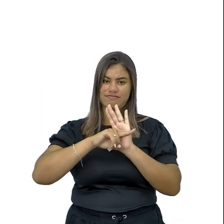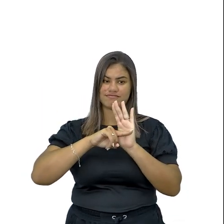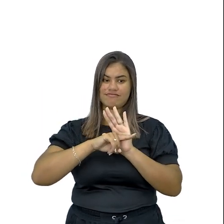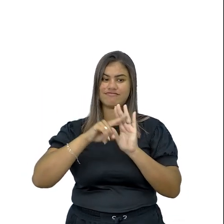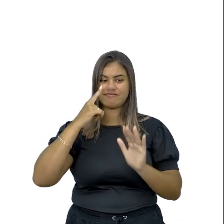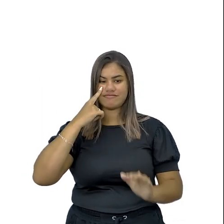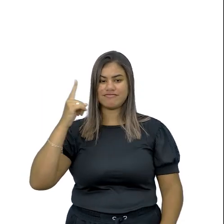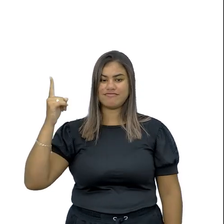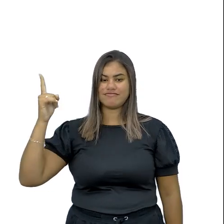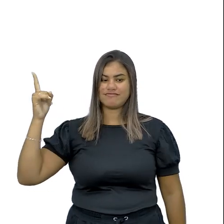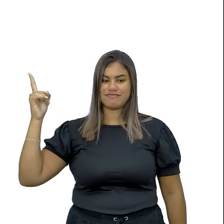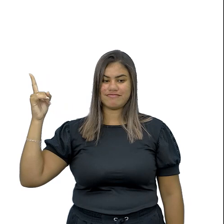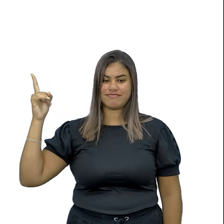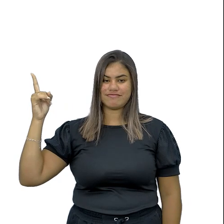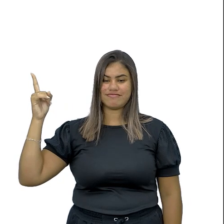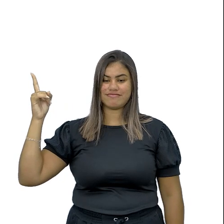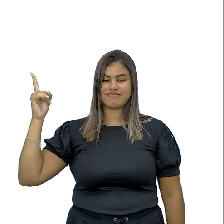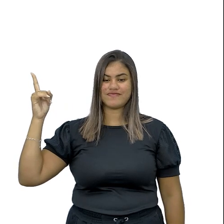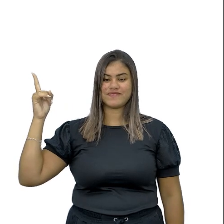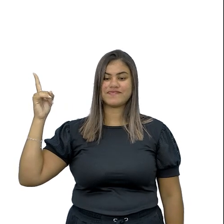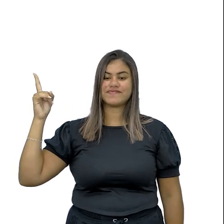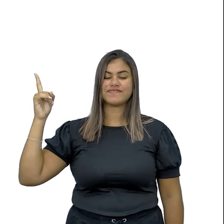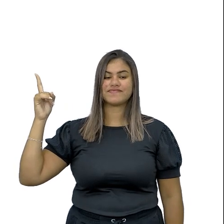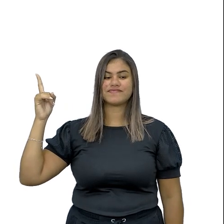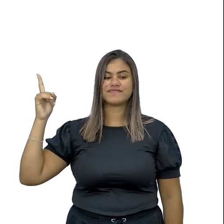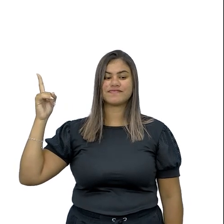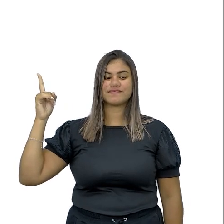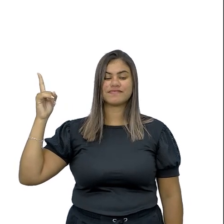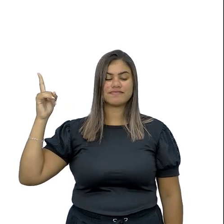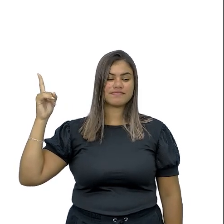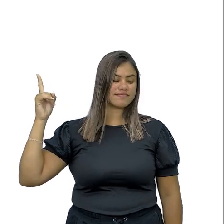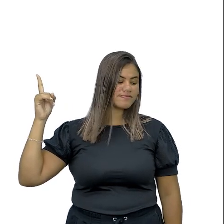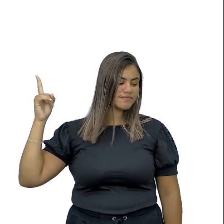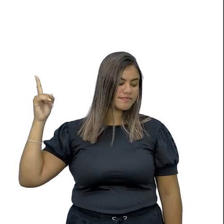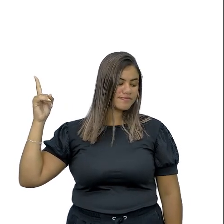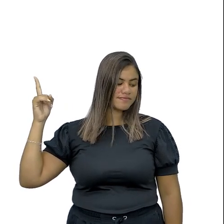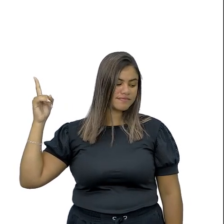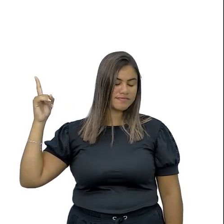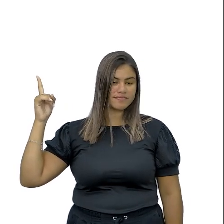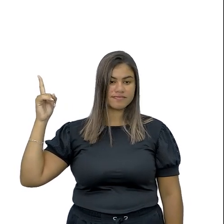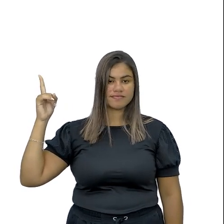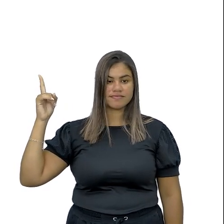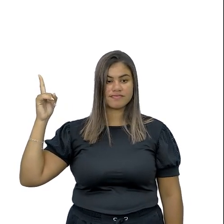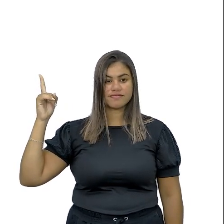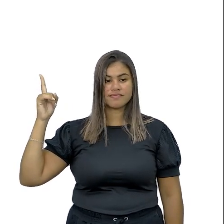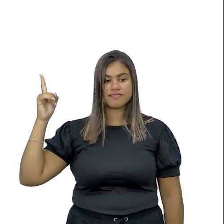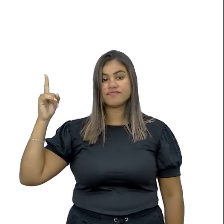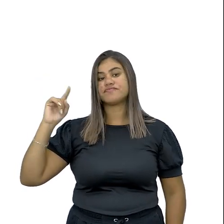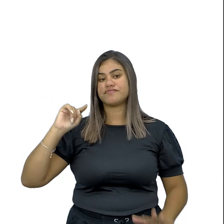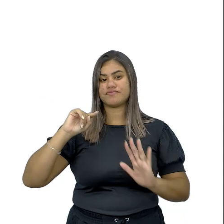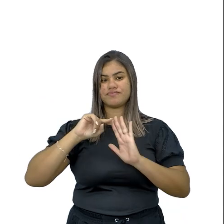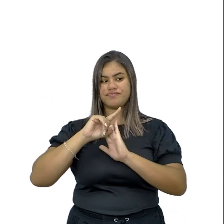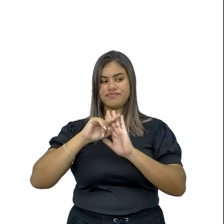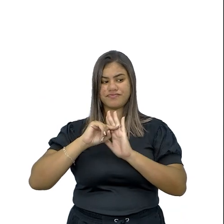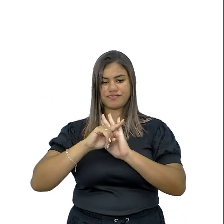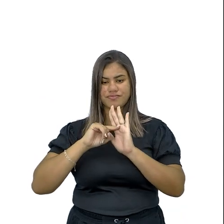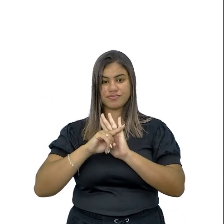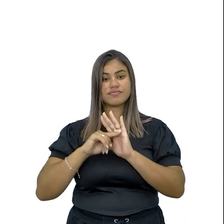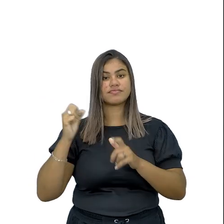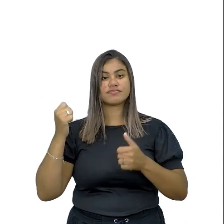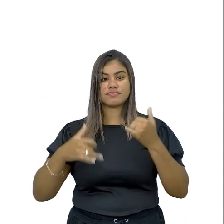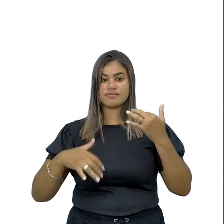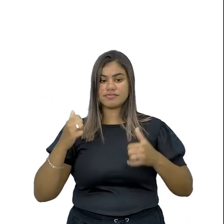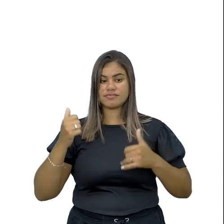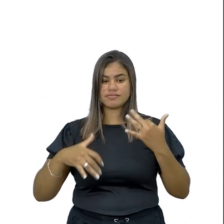aí observar o que eu estou grifando. É a investigação, ele já traz isso já.